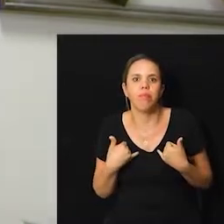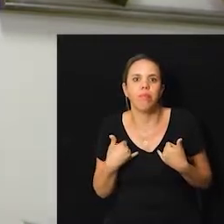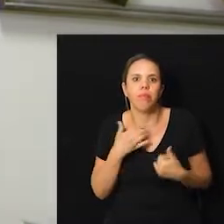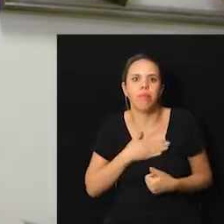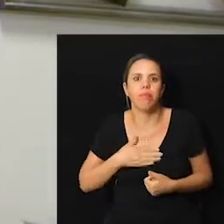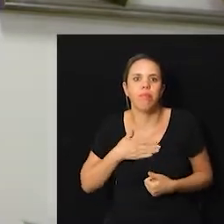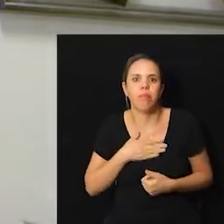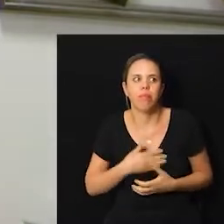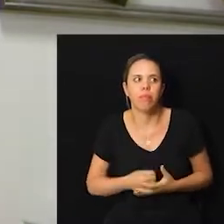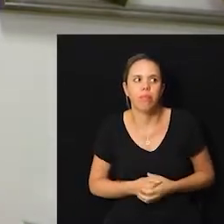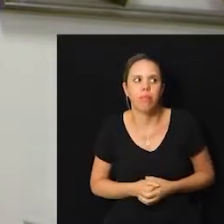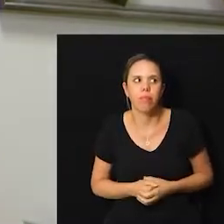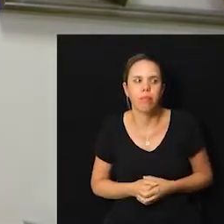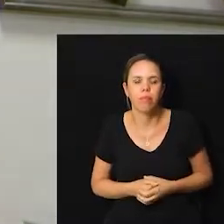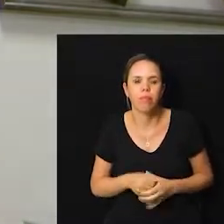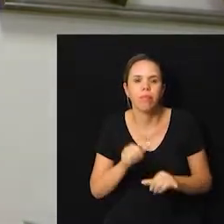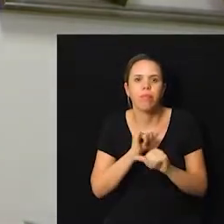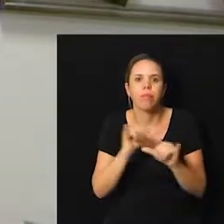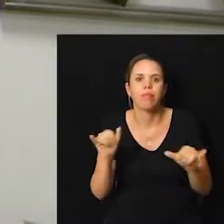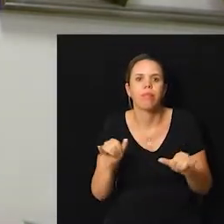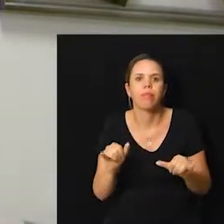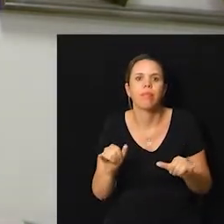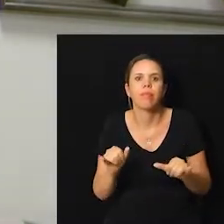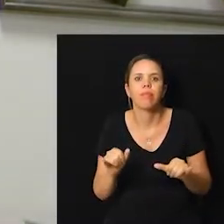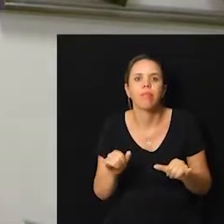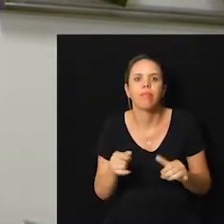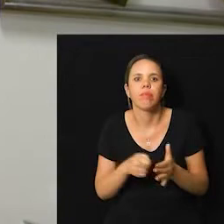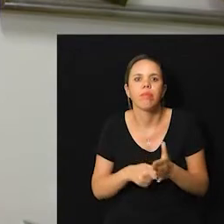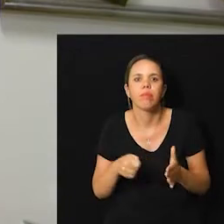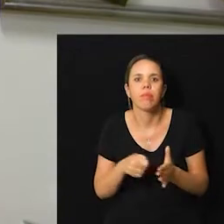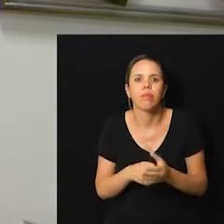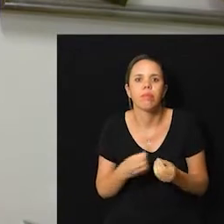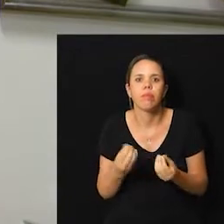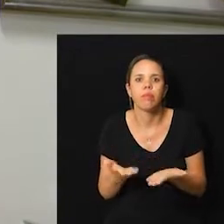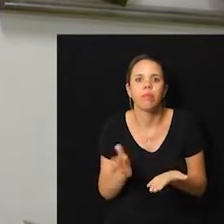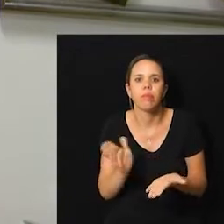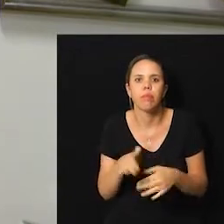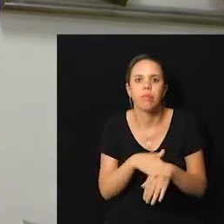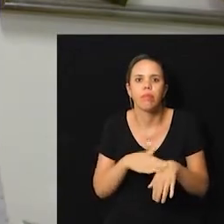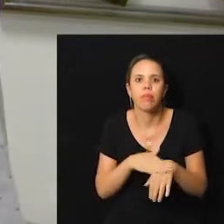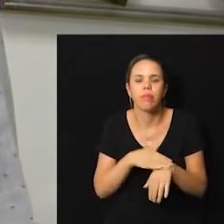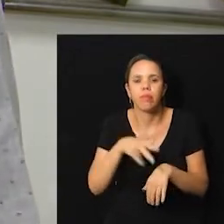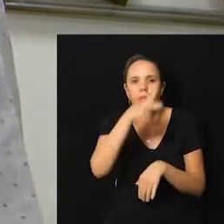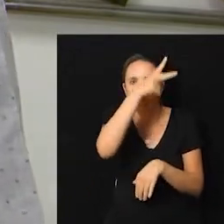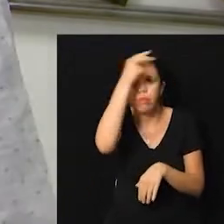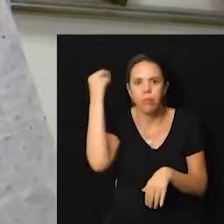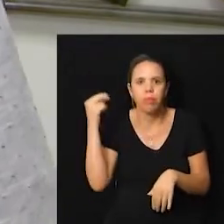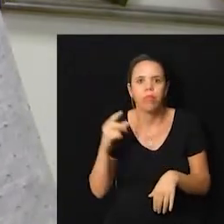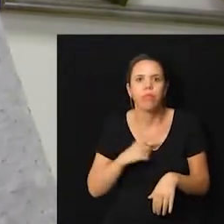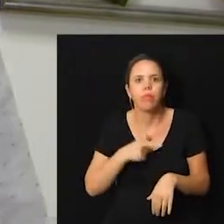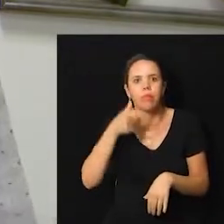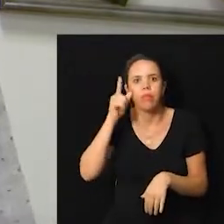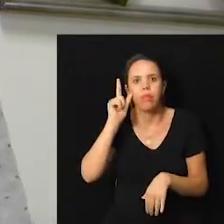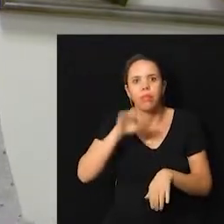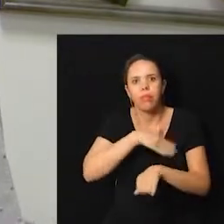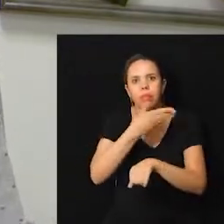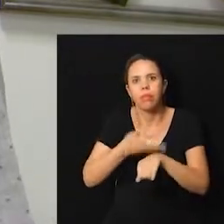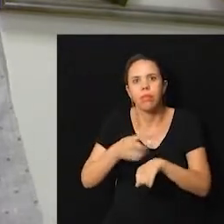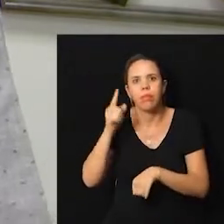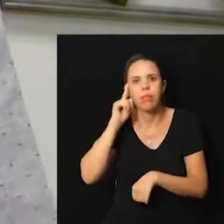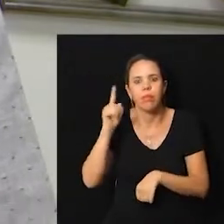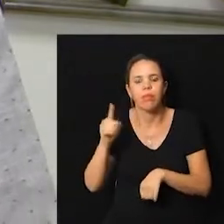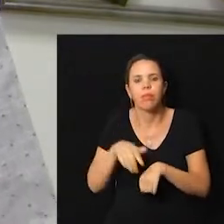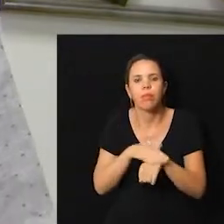nós é um motivo de orgulho, satisfação, e dizer que o encaminhamento que vamos dar, a gente já conversou com o